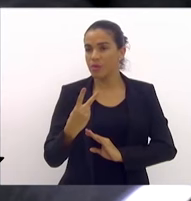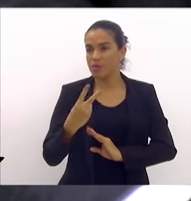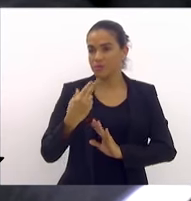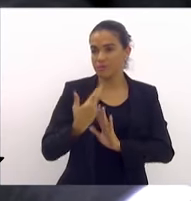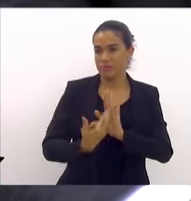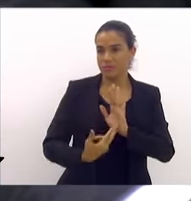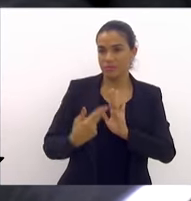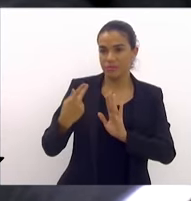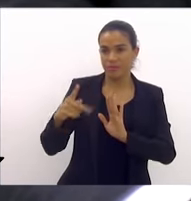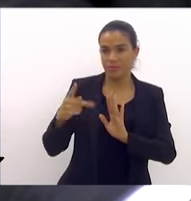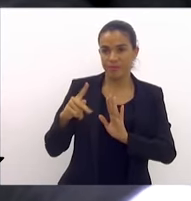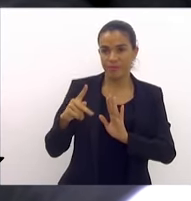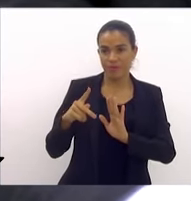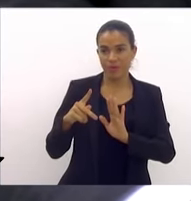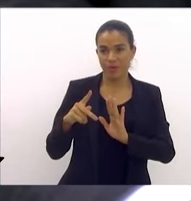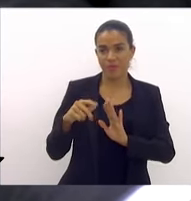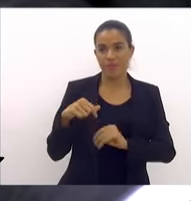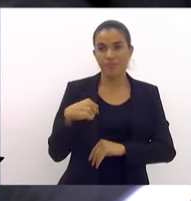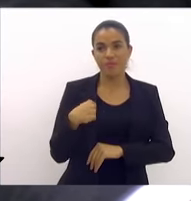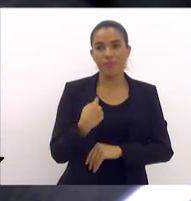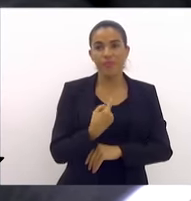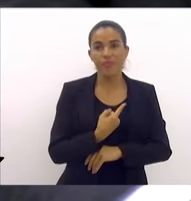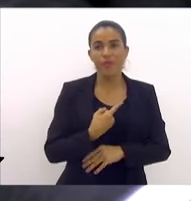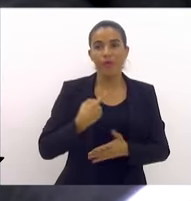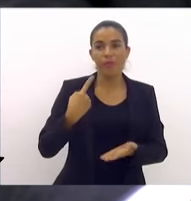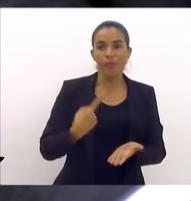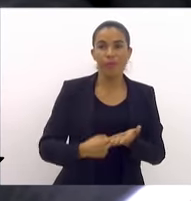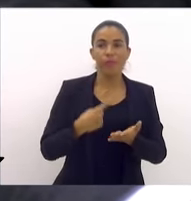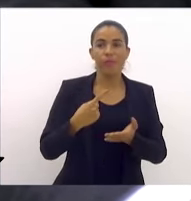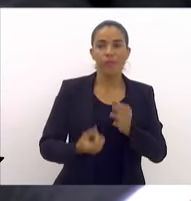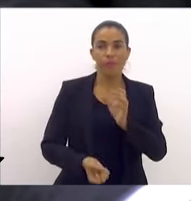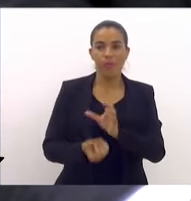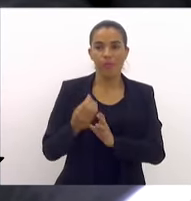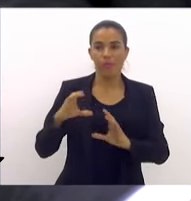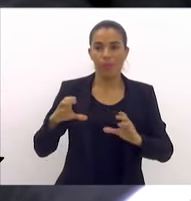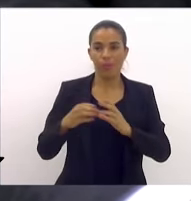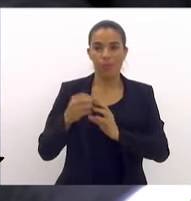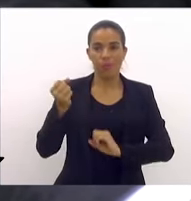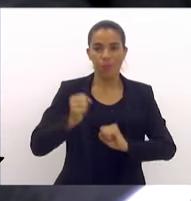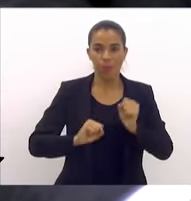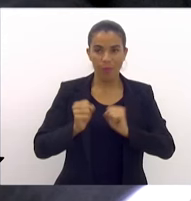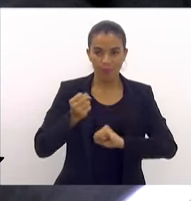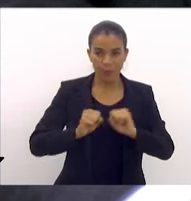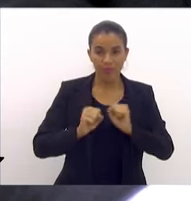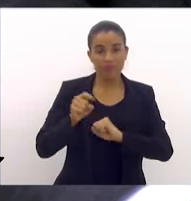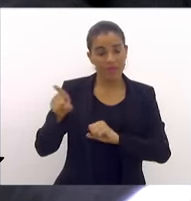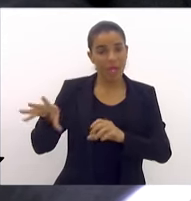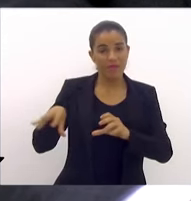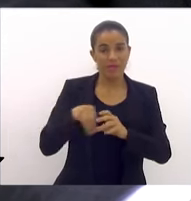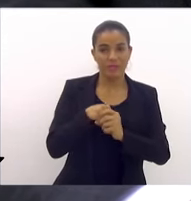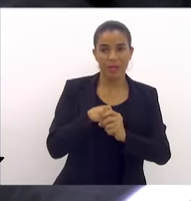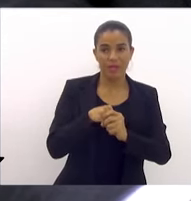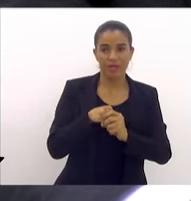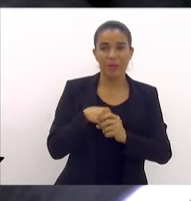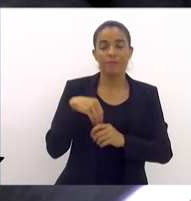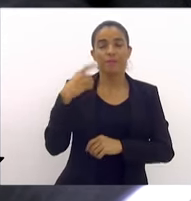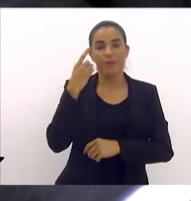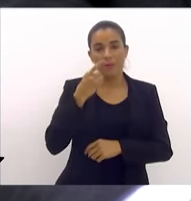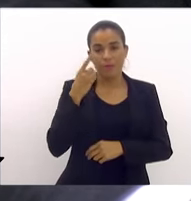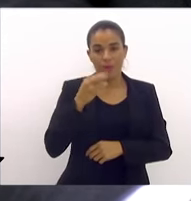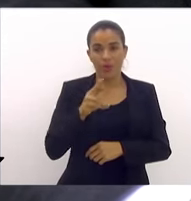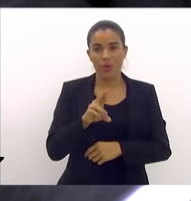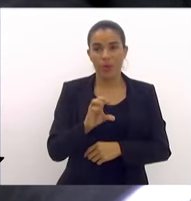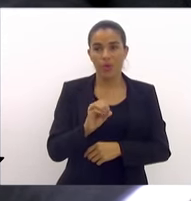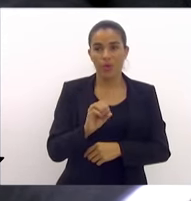dele. É porque nós agendamos a instalação da Comissão Especial da Indústria Naval, da qual ele faz parte, e o deputado Rosenberg já